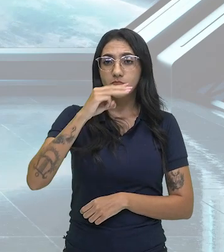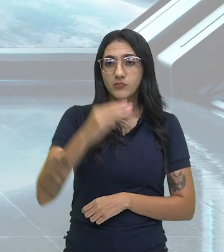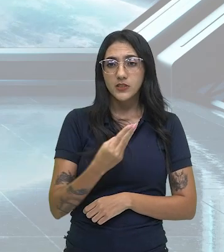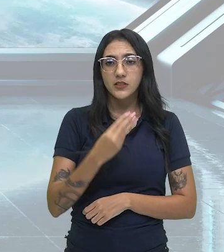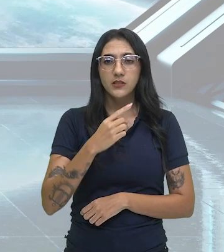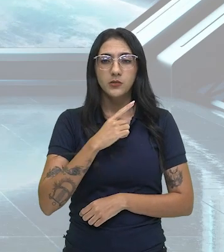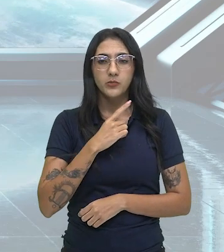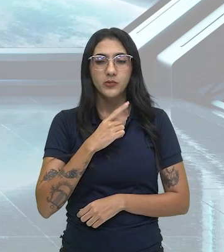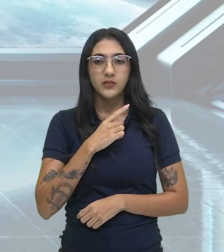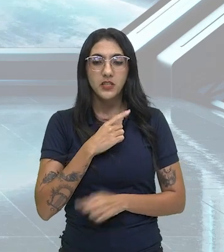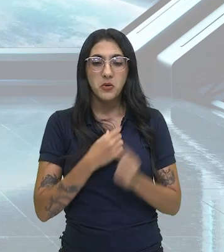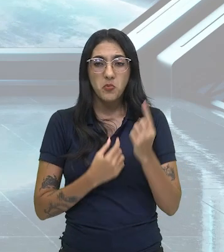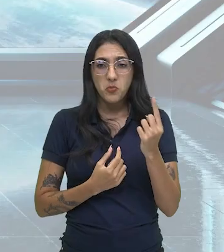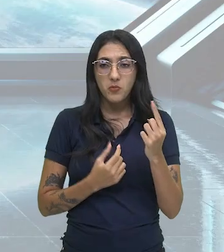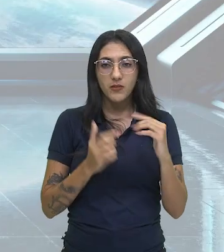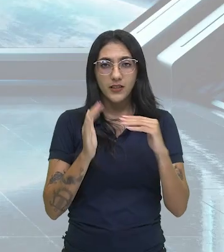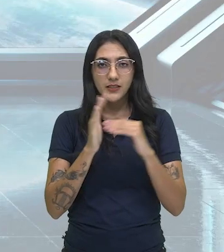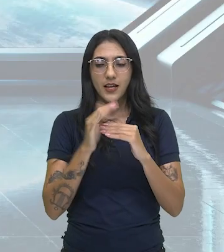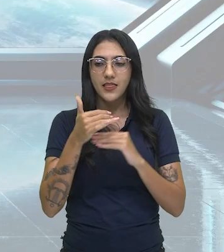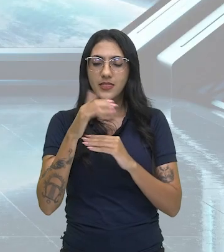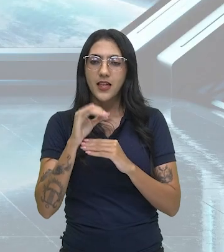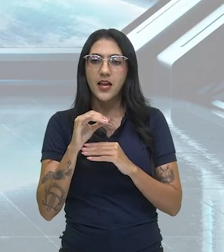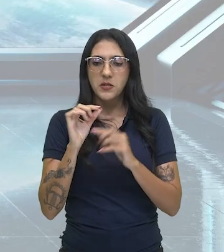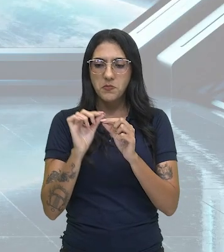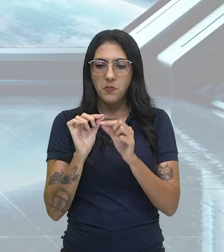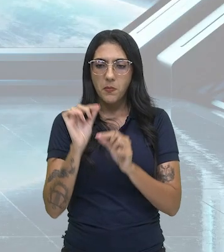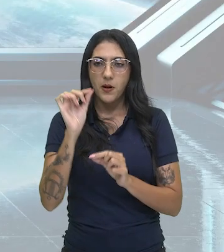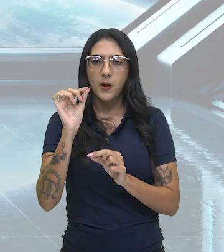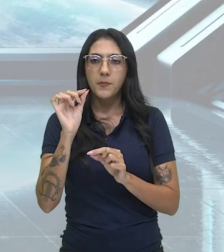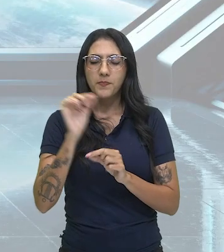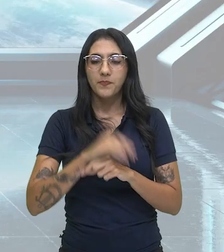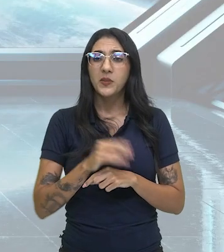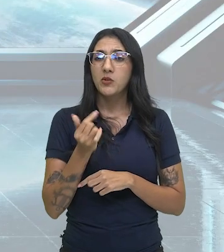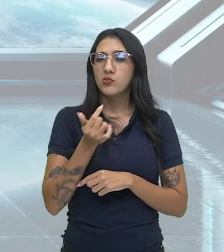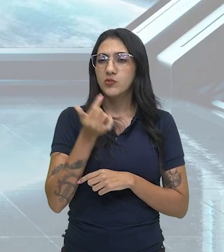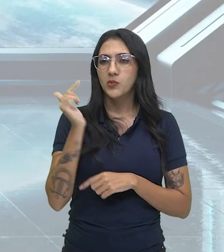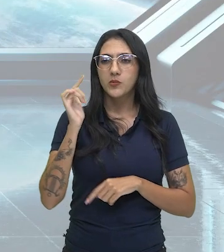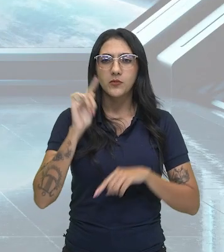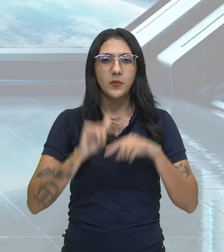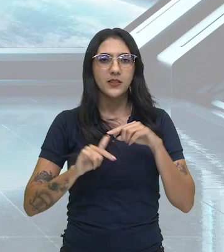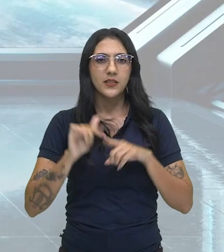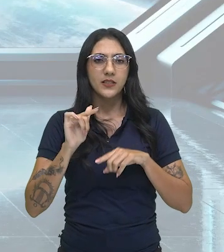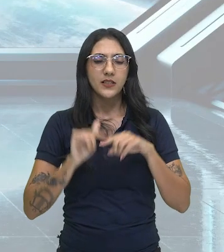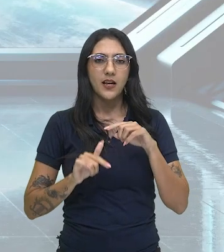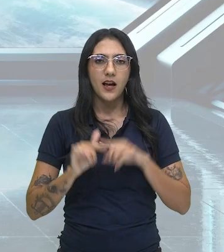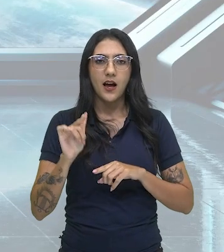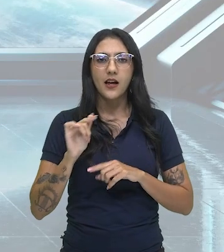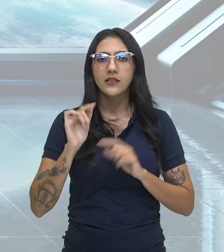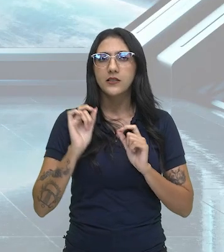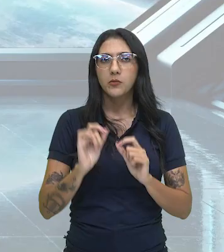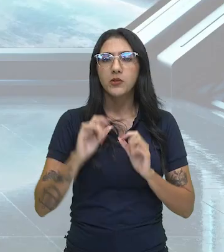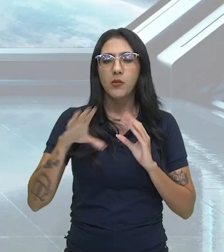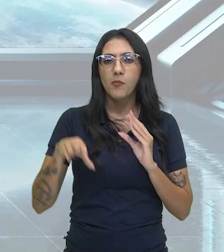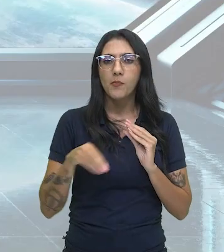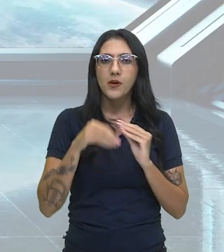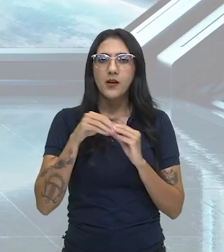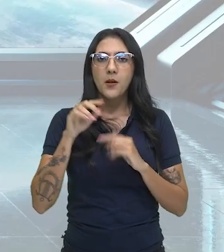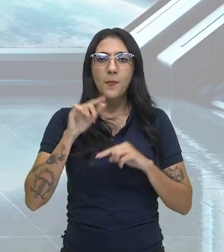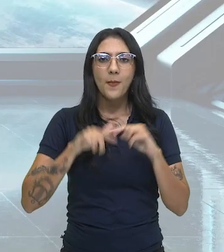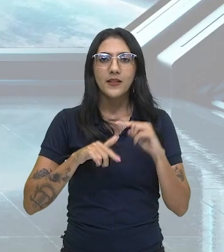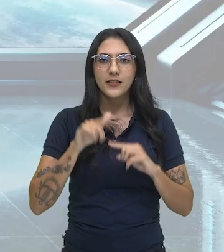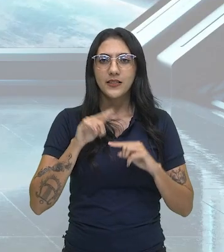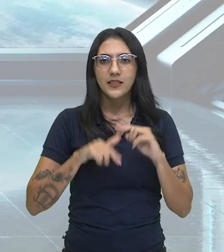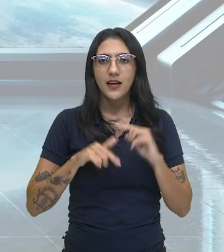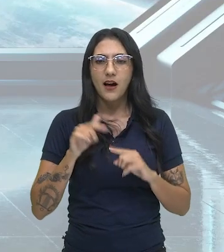entre 1 a 10 centímetros e os demais são compostos por objetos entre